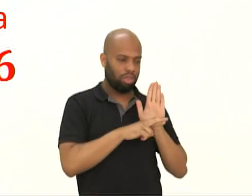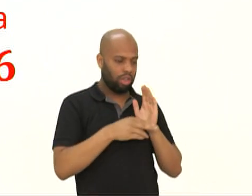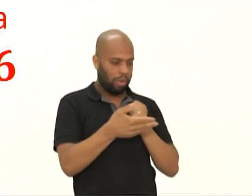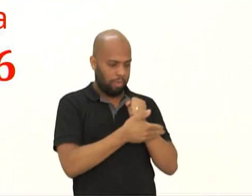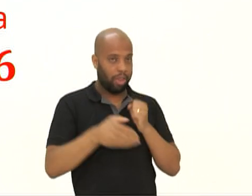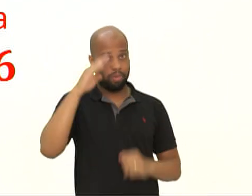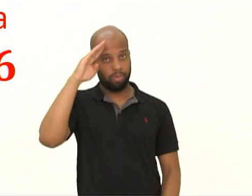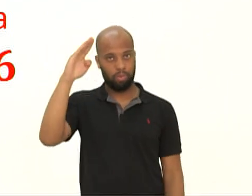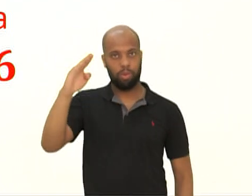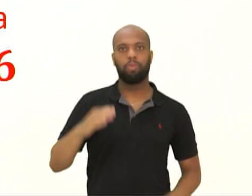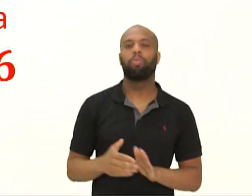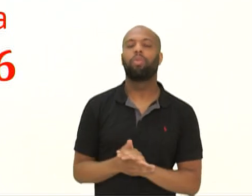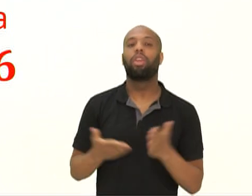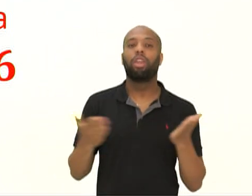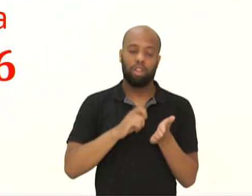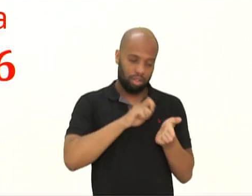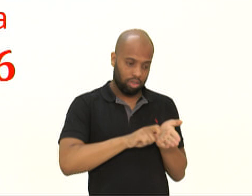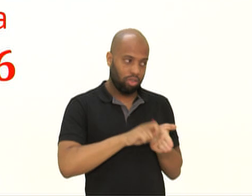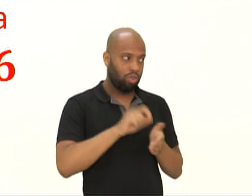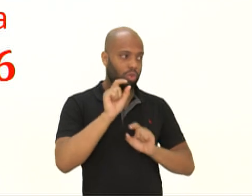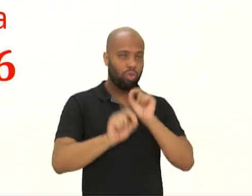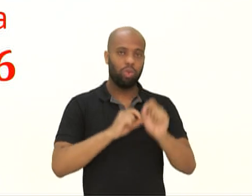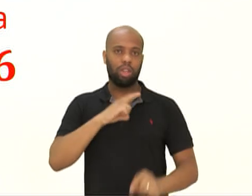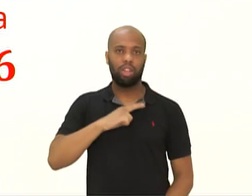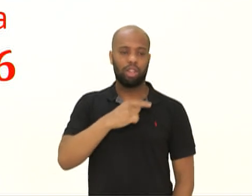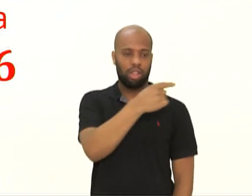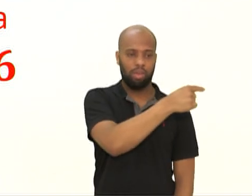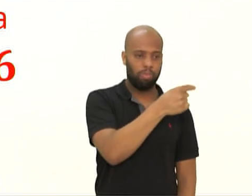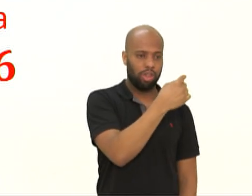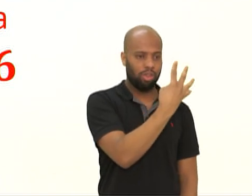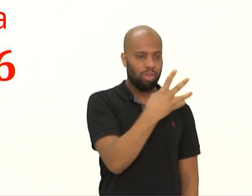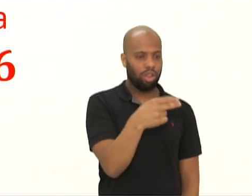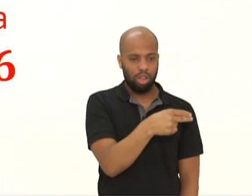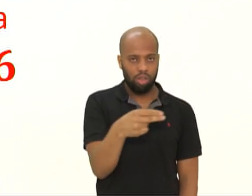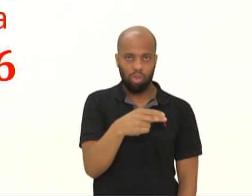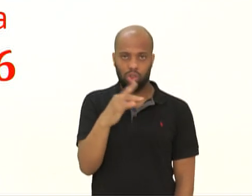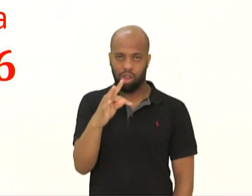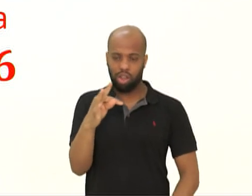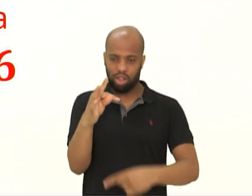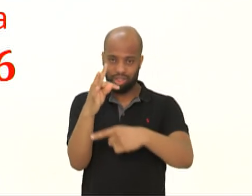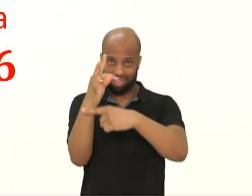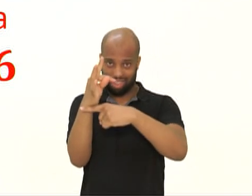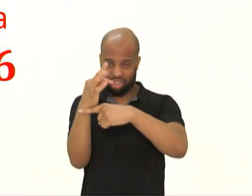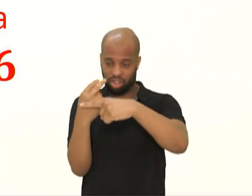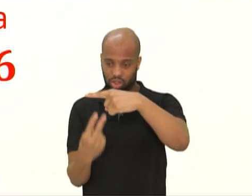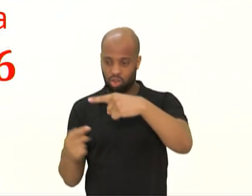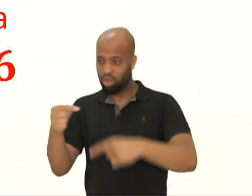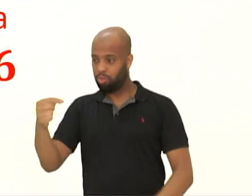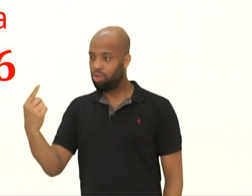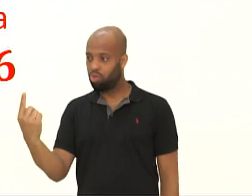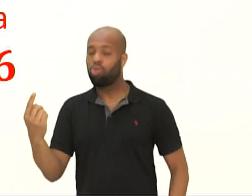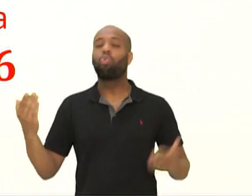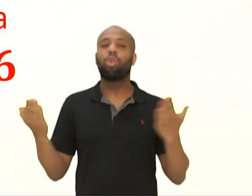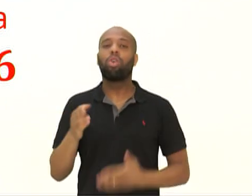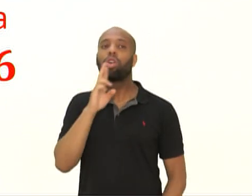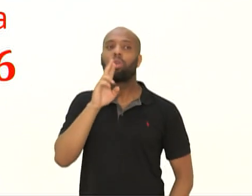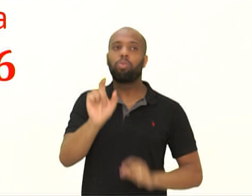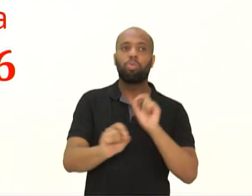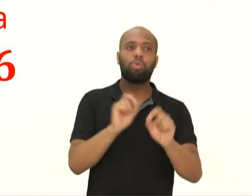passa multiplicando, porque o objetivo é isolar o t. E 2 vezes menos 3,